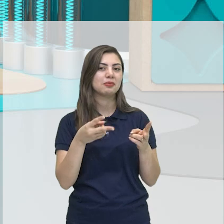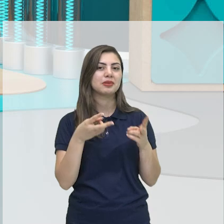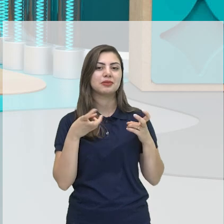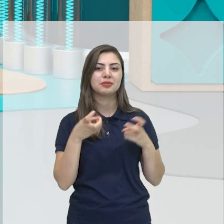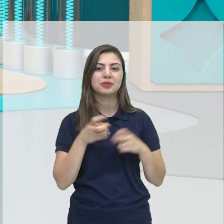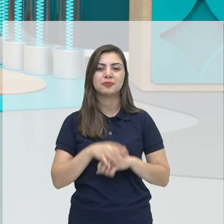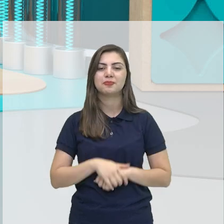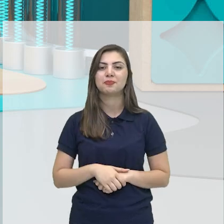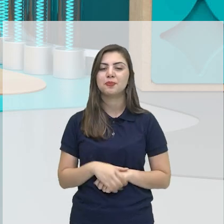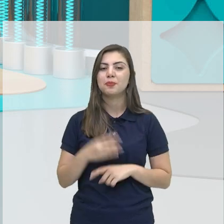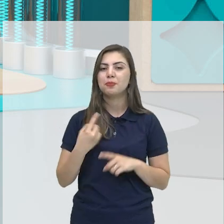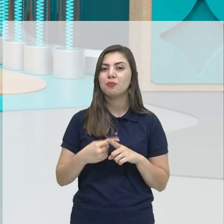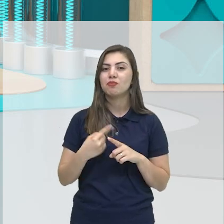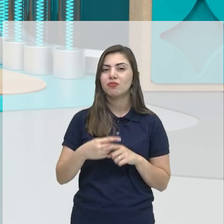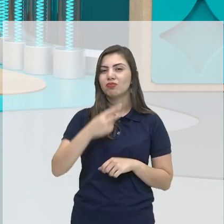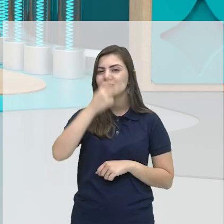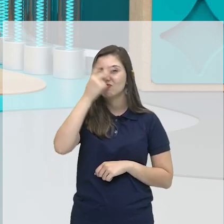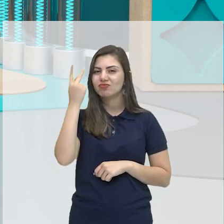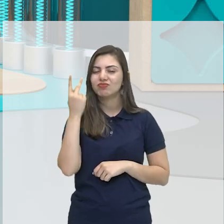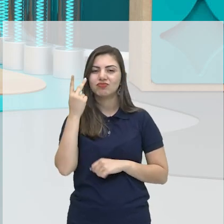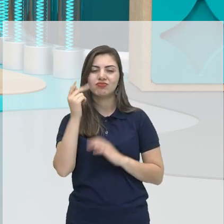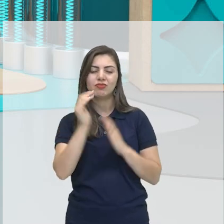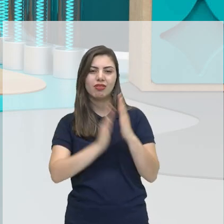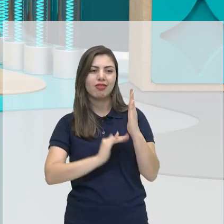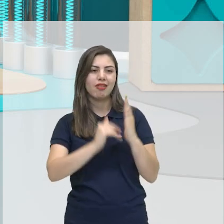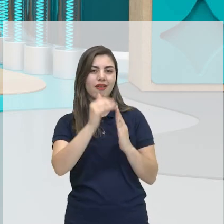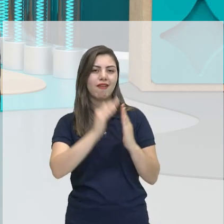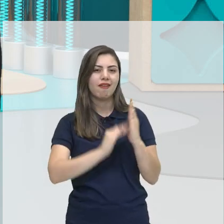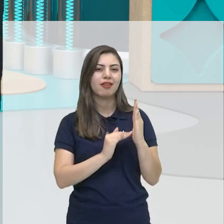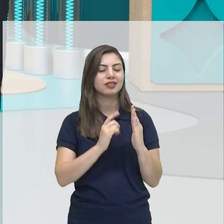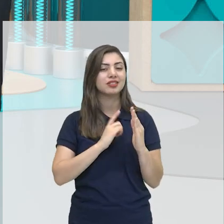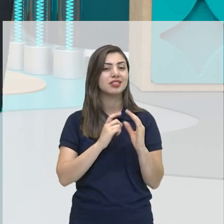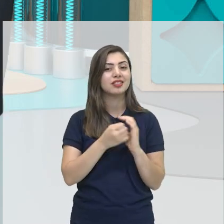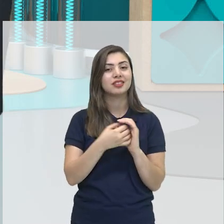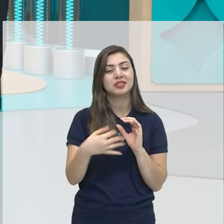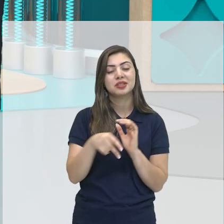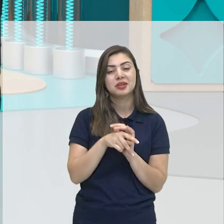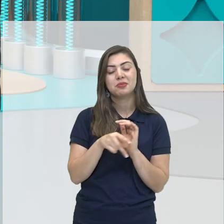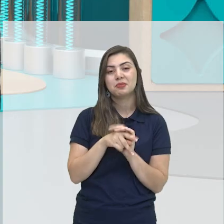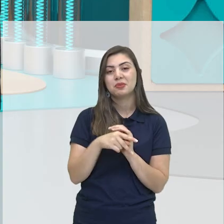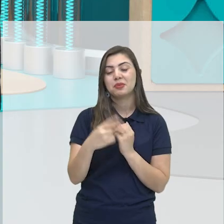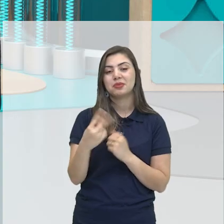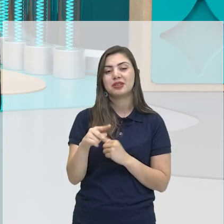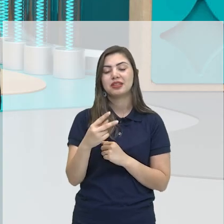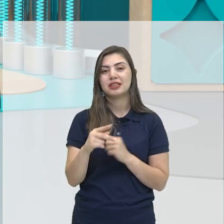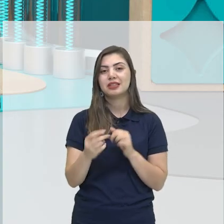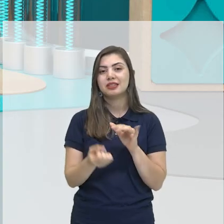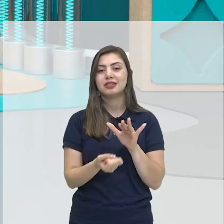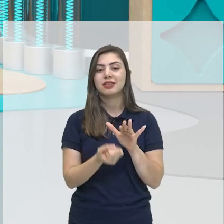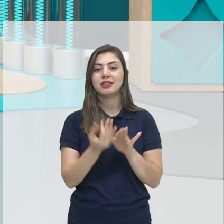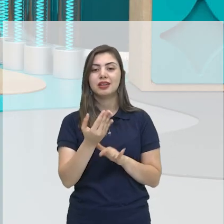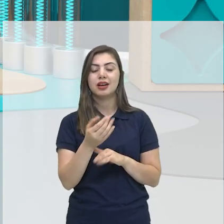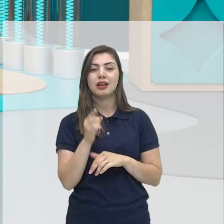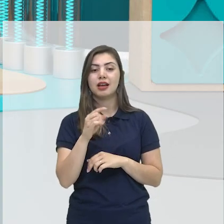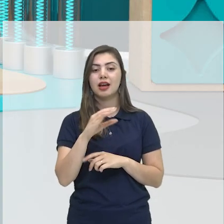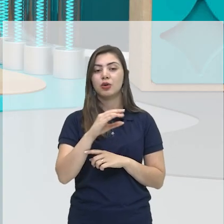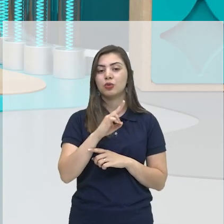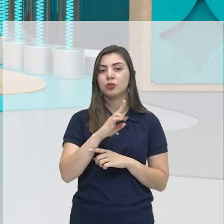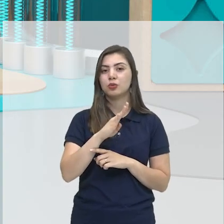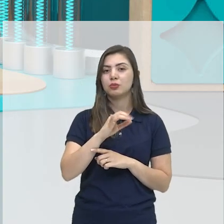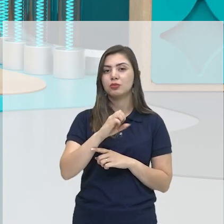ocre apagado, um castanho suave. Então, utiliza-se também esse tipo de cor. Vamos ver aqui uma